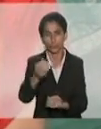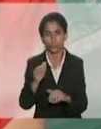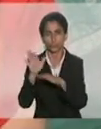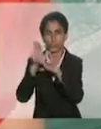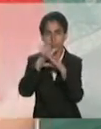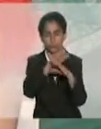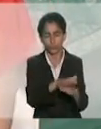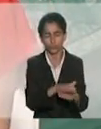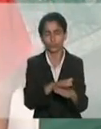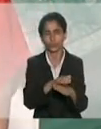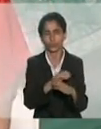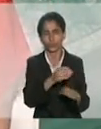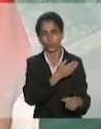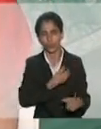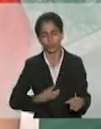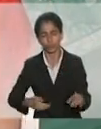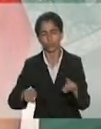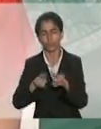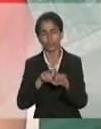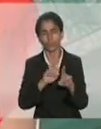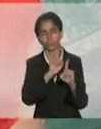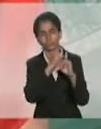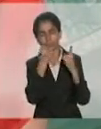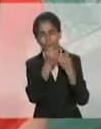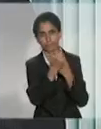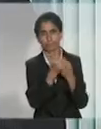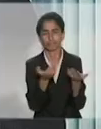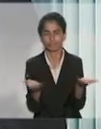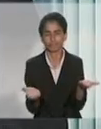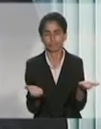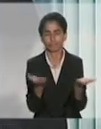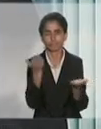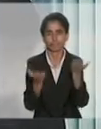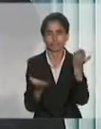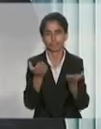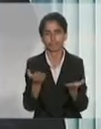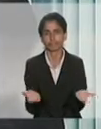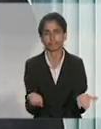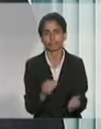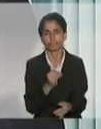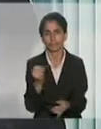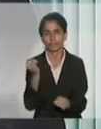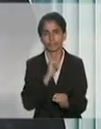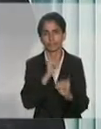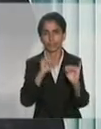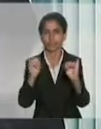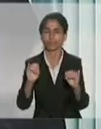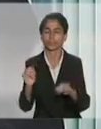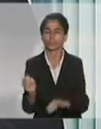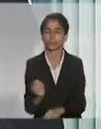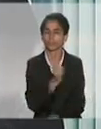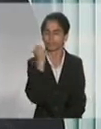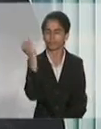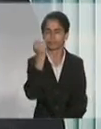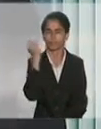para a sociedade? Como é que a gente faz esse balanço? Pois é, a informação nesse caso é fundamental. A